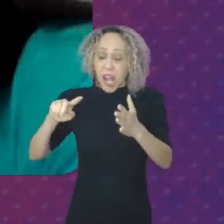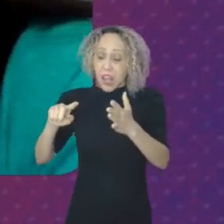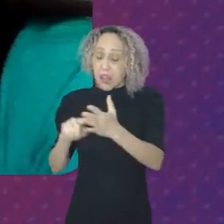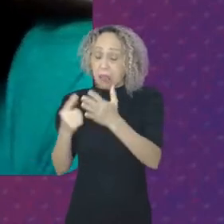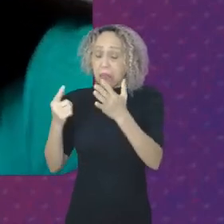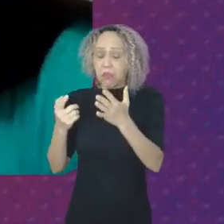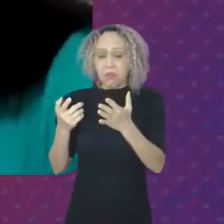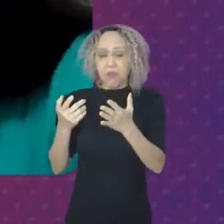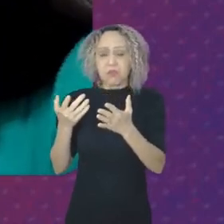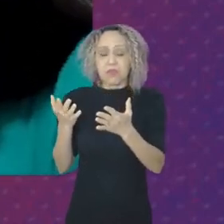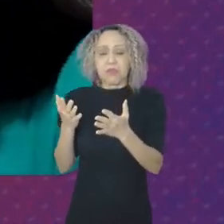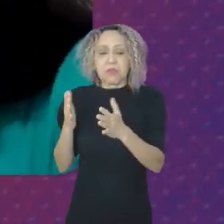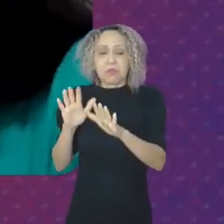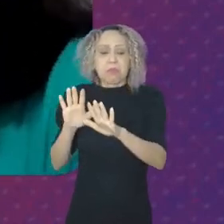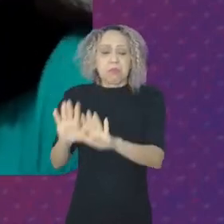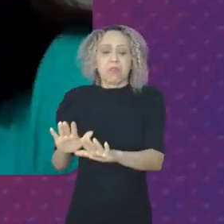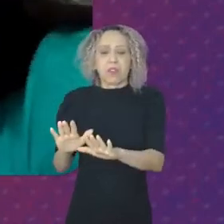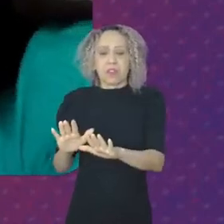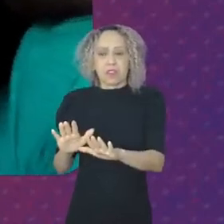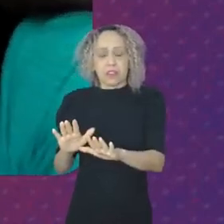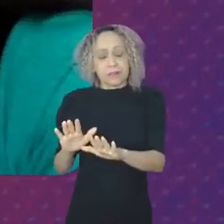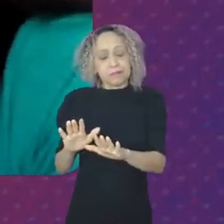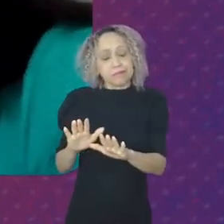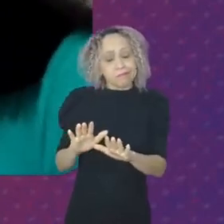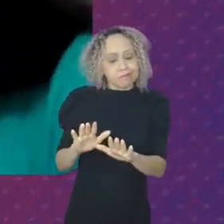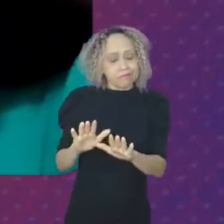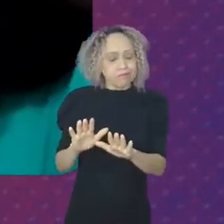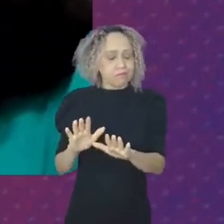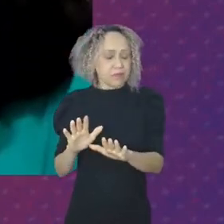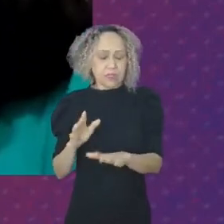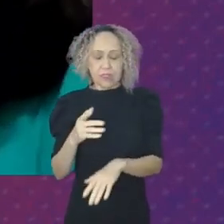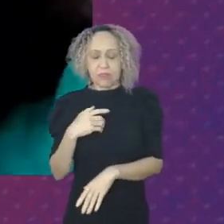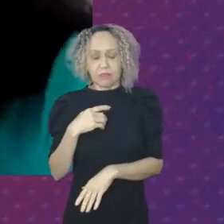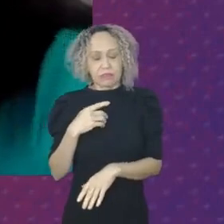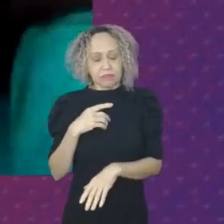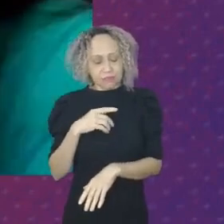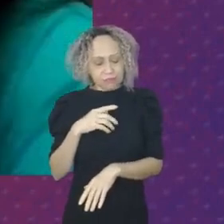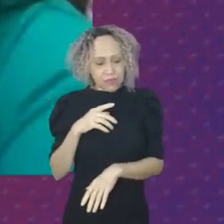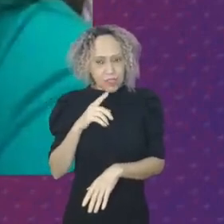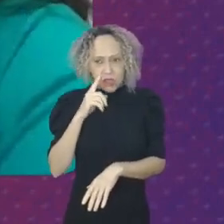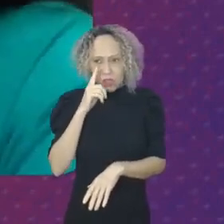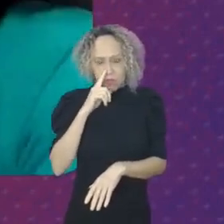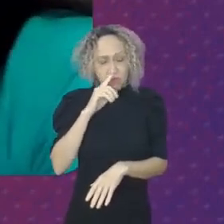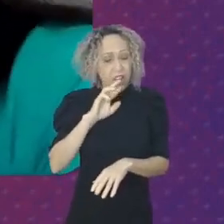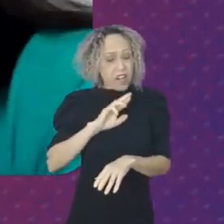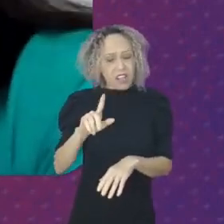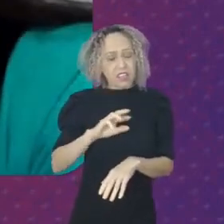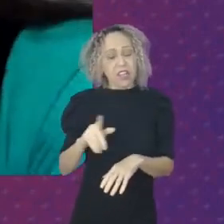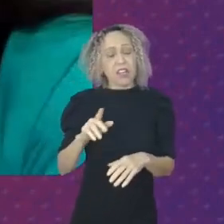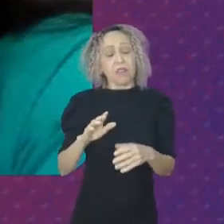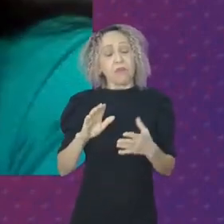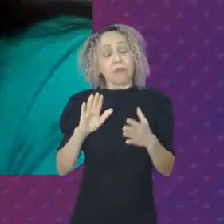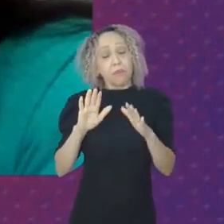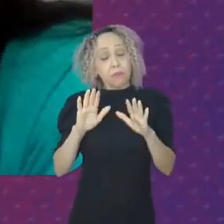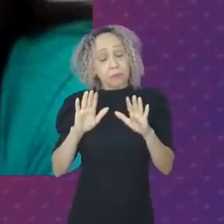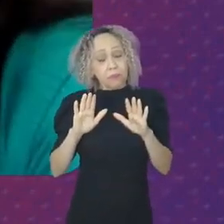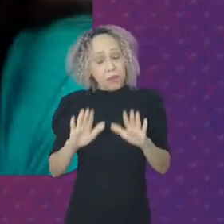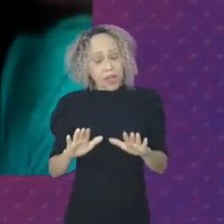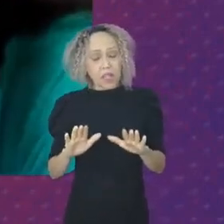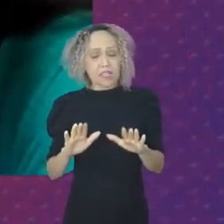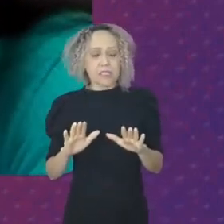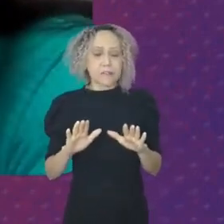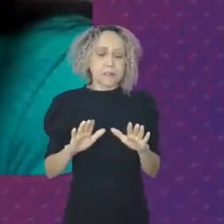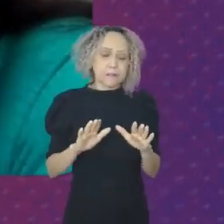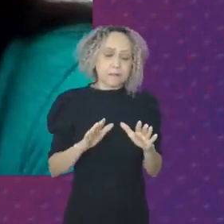é conduzida, aquele agressor não é investigado. Por consequência, ele não vai preso. E aí você tem